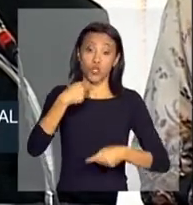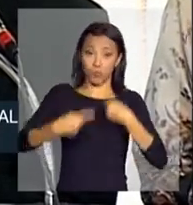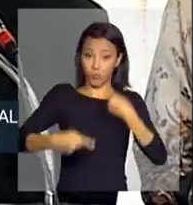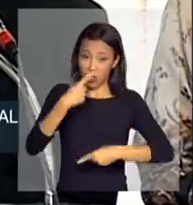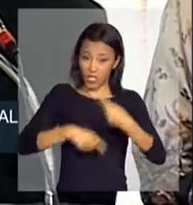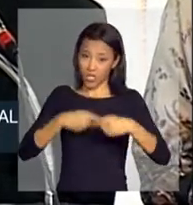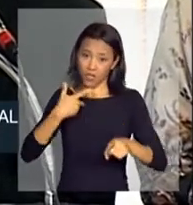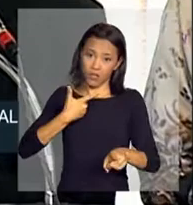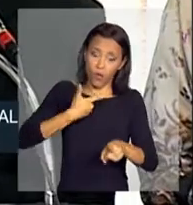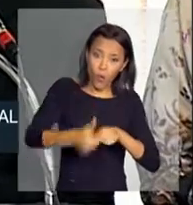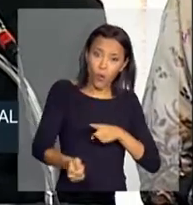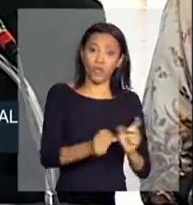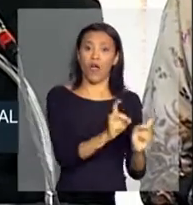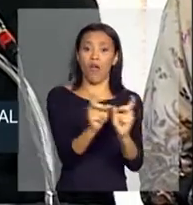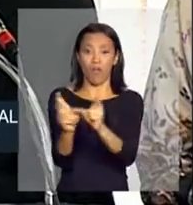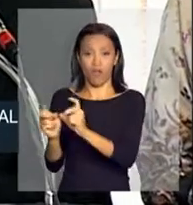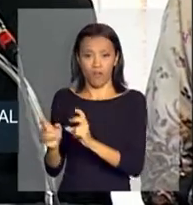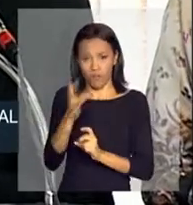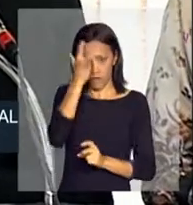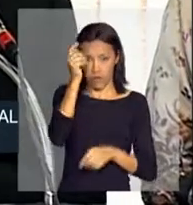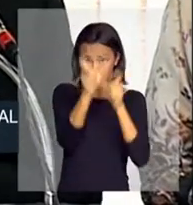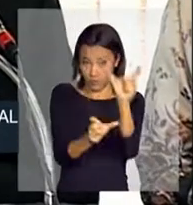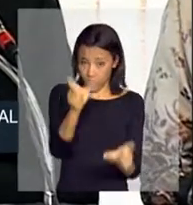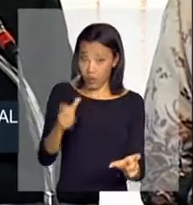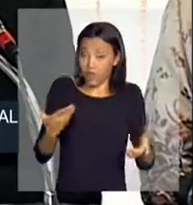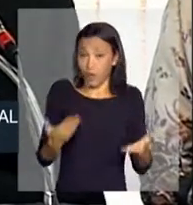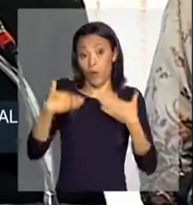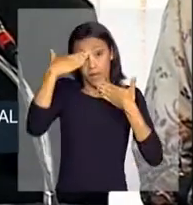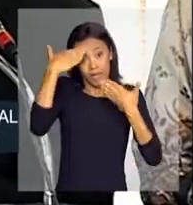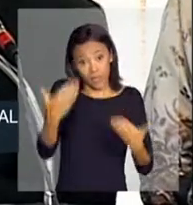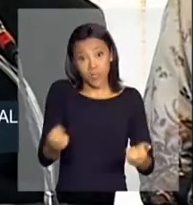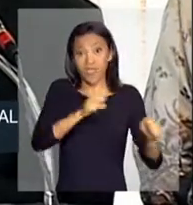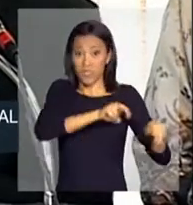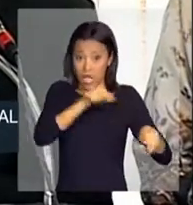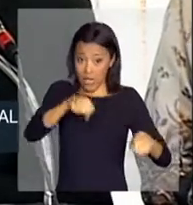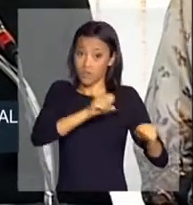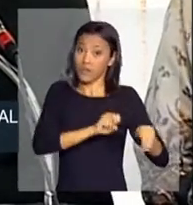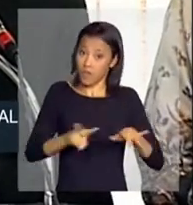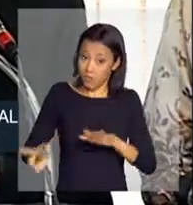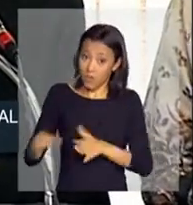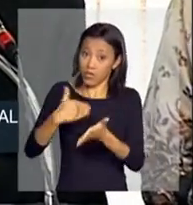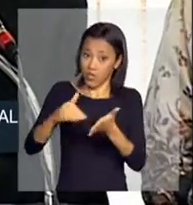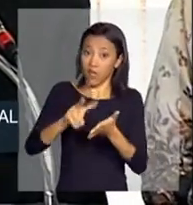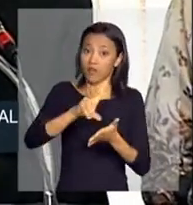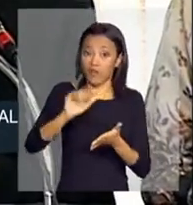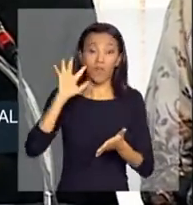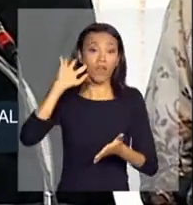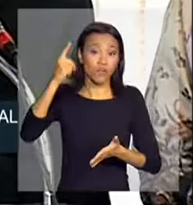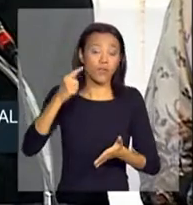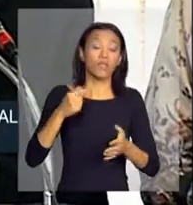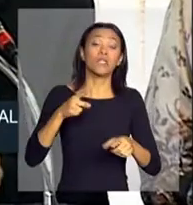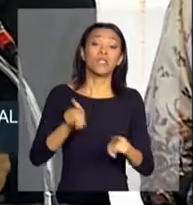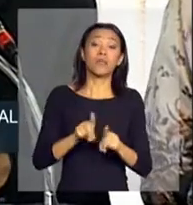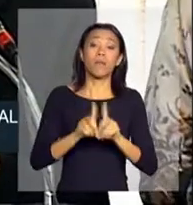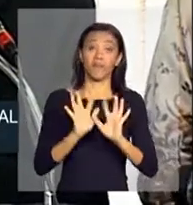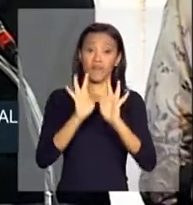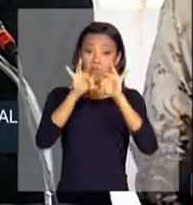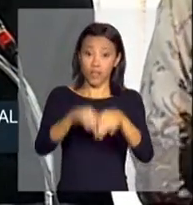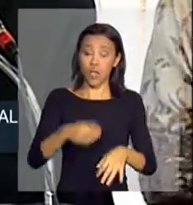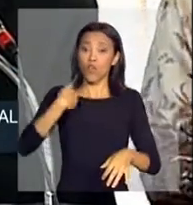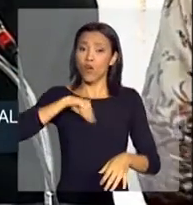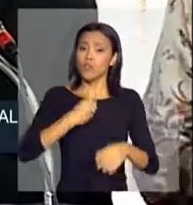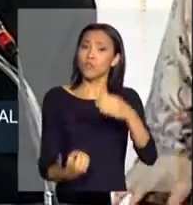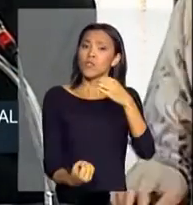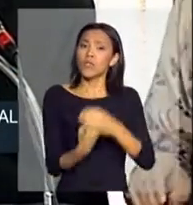política de enfrentamento ao tráfico de pessoas então agradeço é a semana secretário Marivaldo Já tomaram Providência e ficar finalizar nós